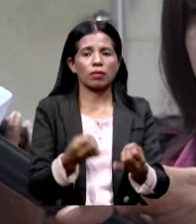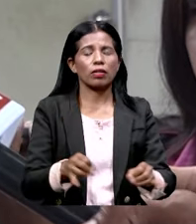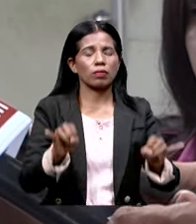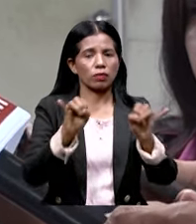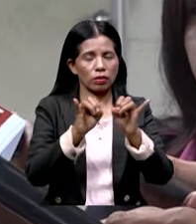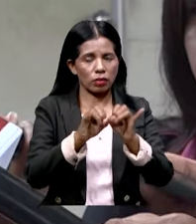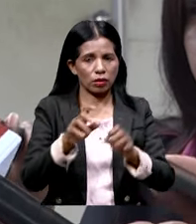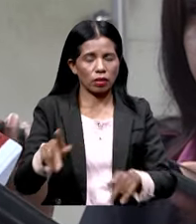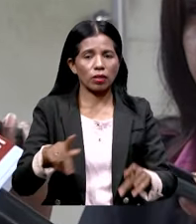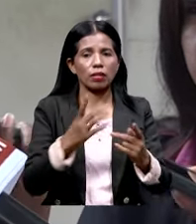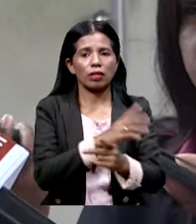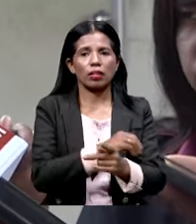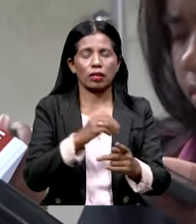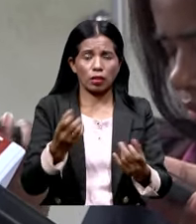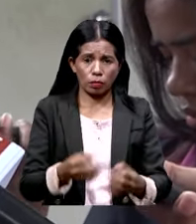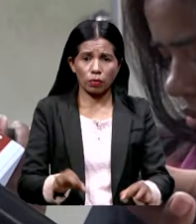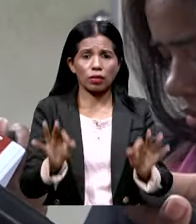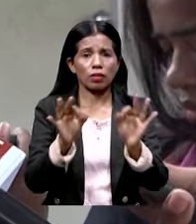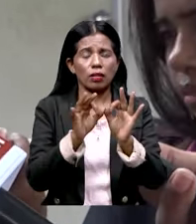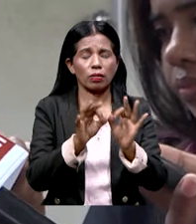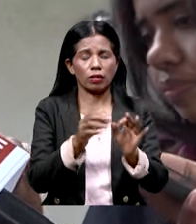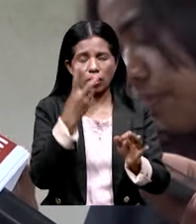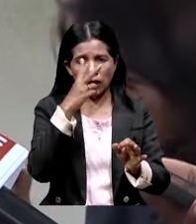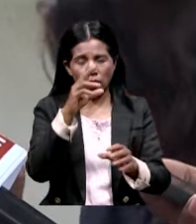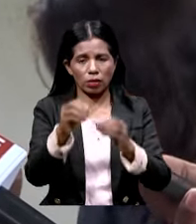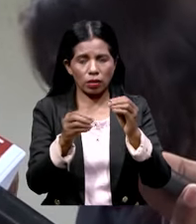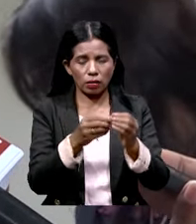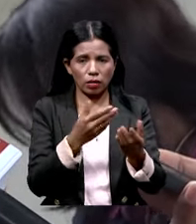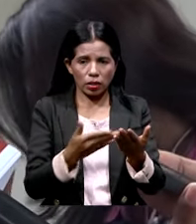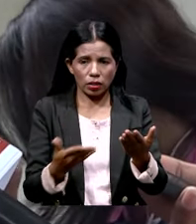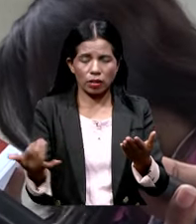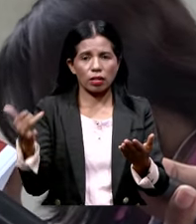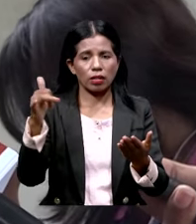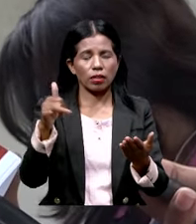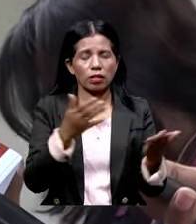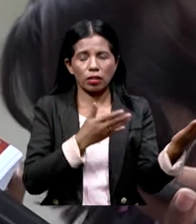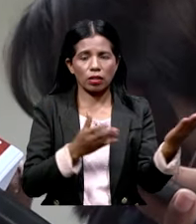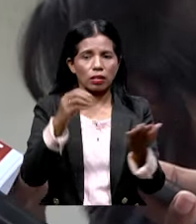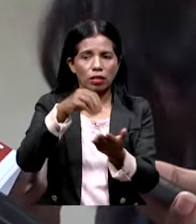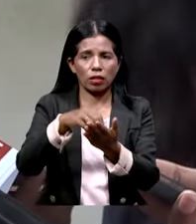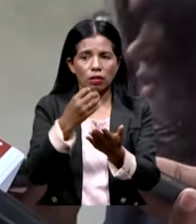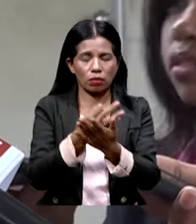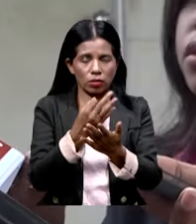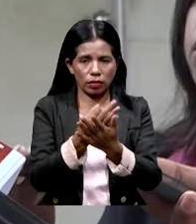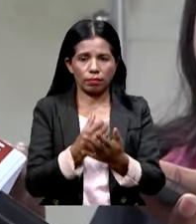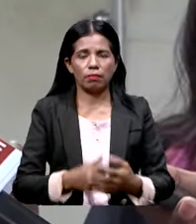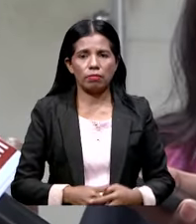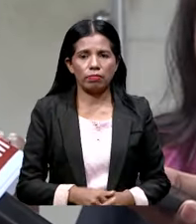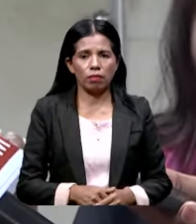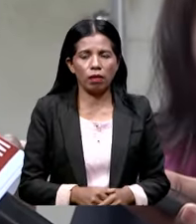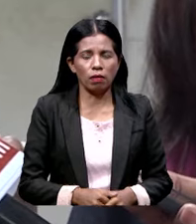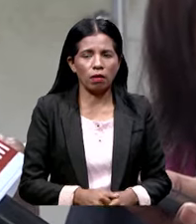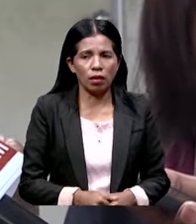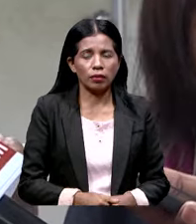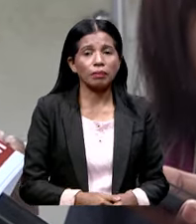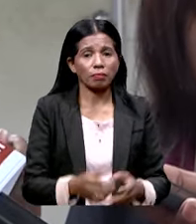empresa pública Cira importante, o dihalo controlo ba produto Cira, no hatama receita ba cofre Estado. Sim, e dele